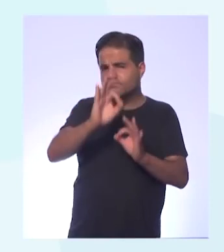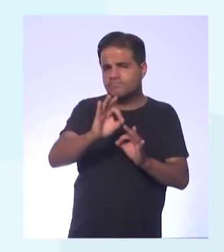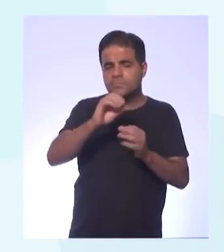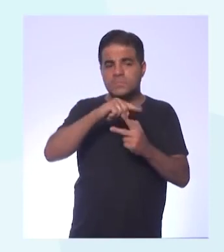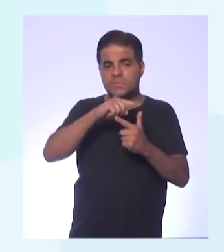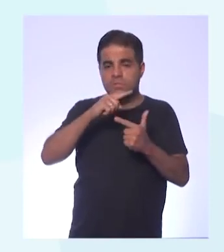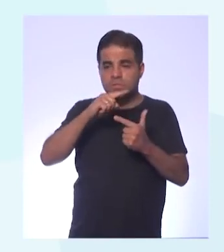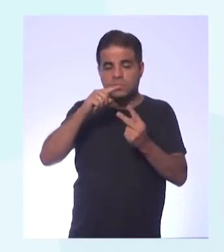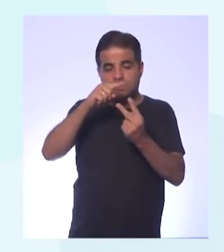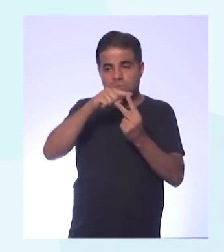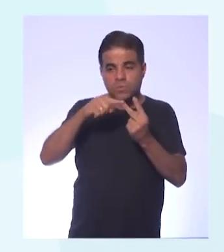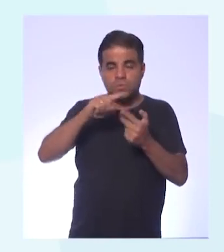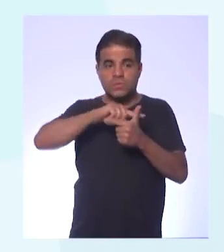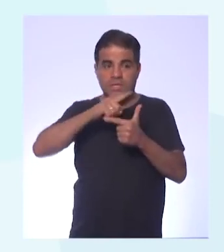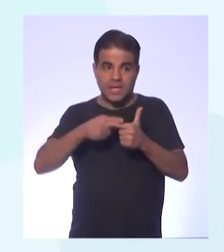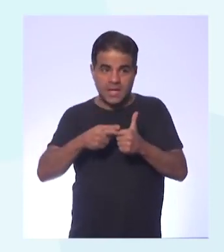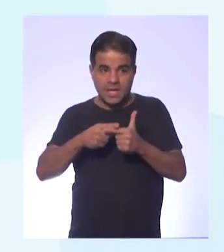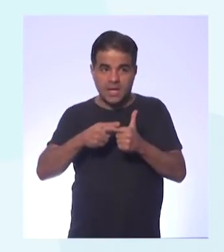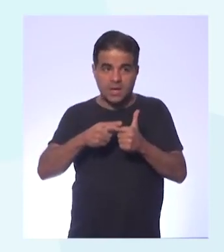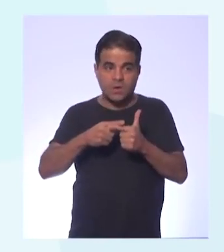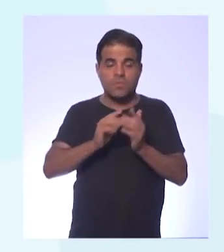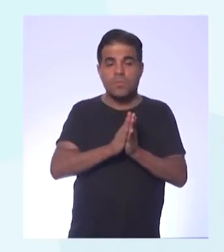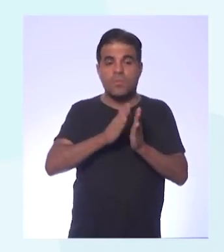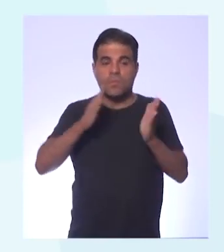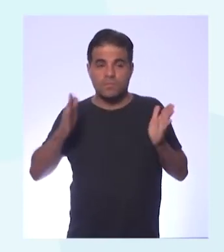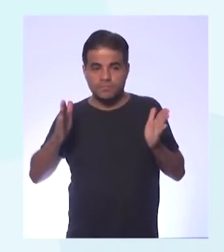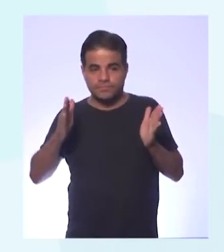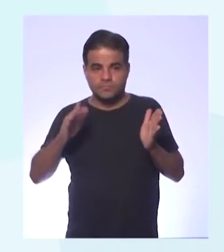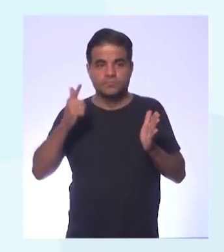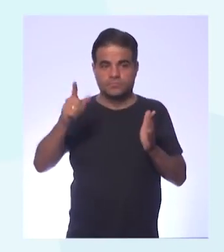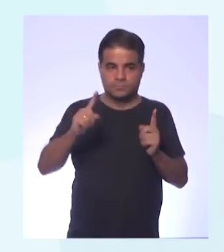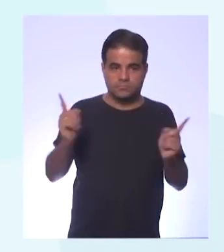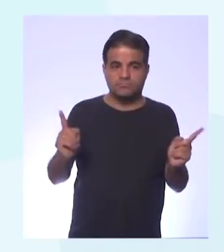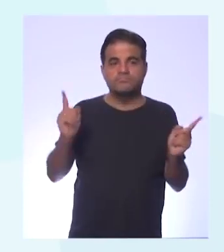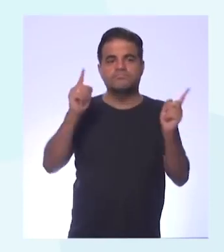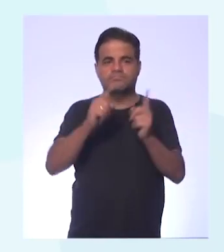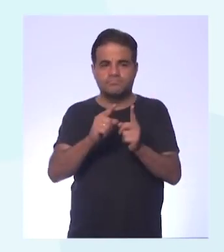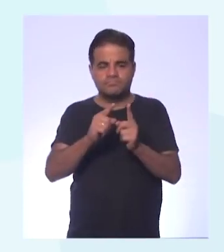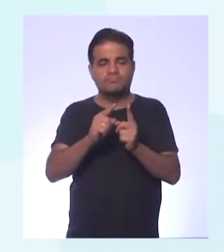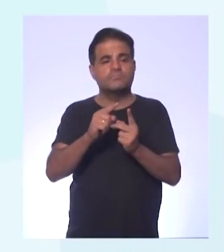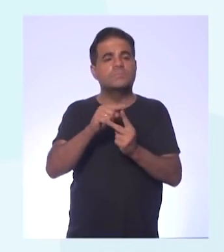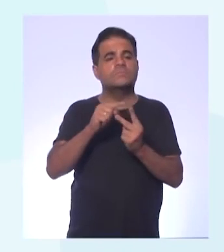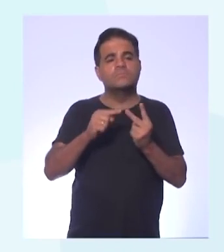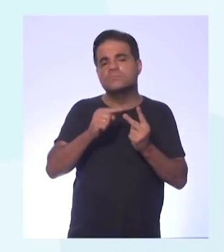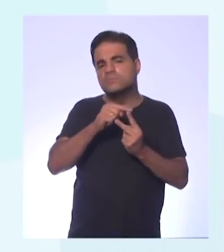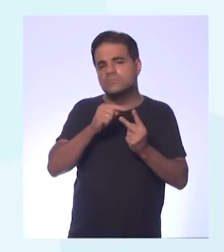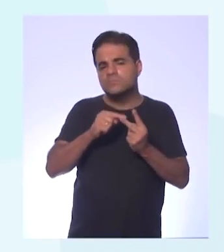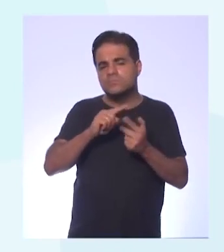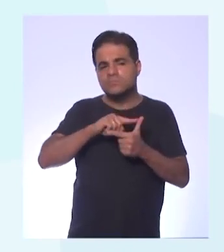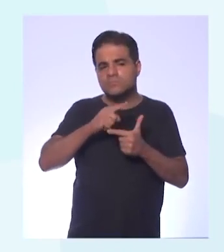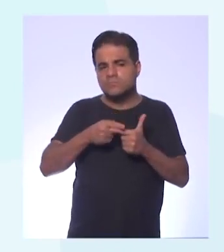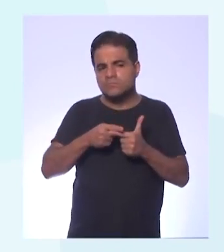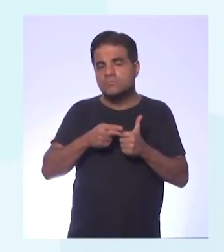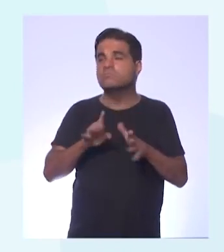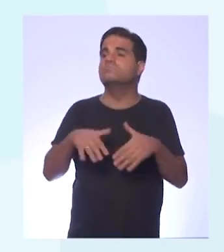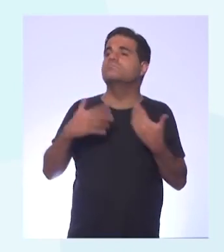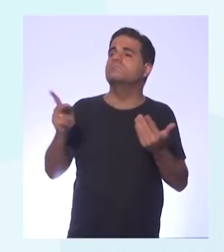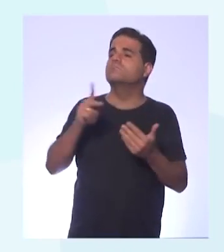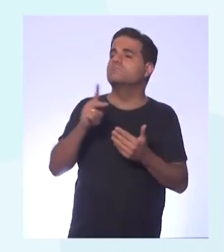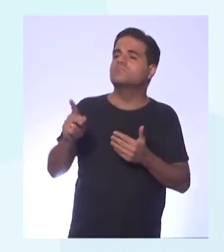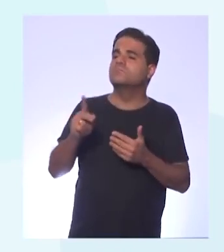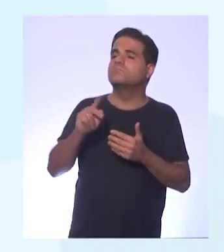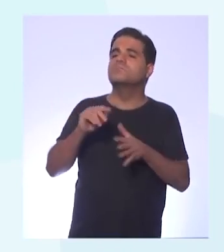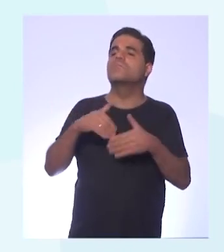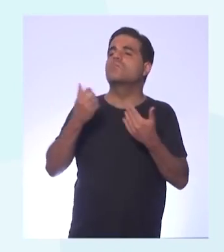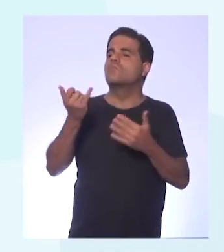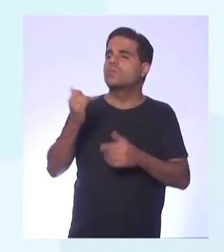tem dois ângulos aí, né? Tem este ângulo maior e este ângulo menor. Eu quero a medida destes dois ângulos. Professora Inês, quanto